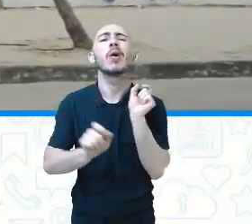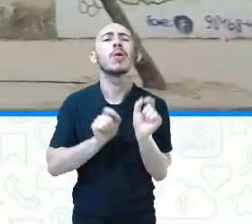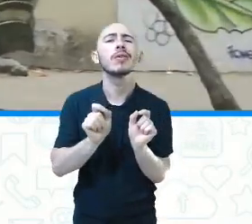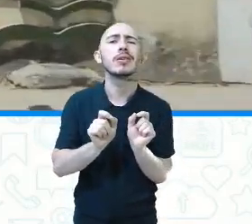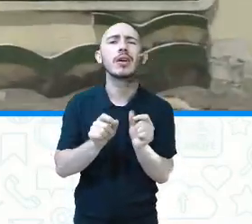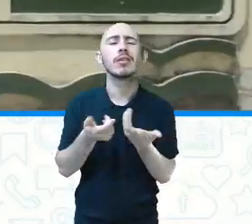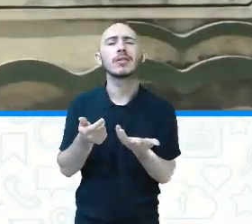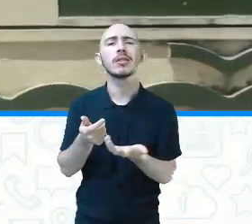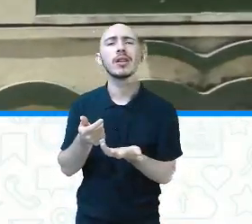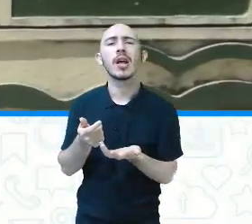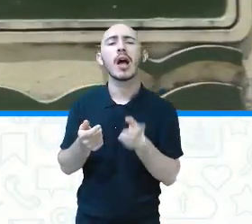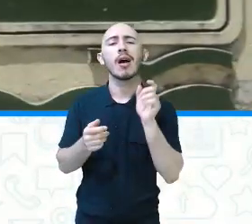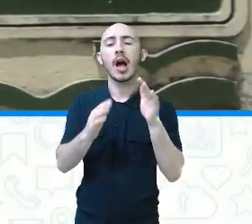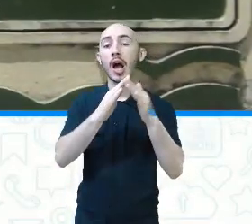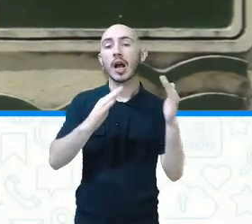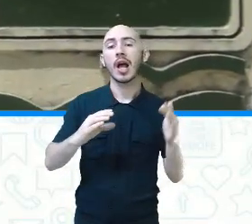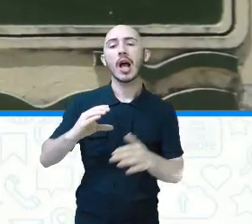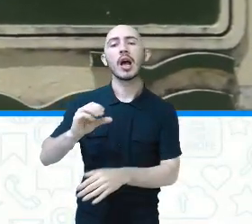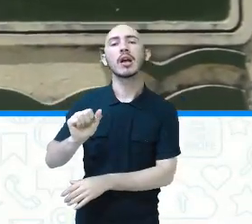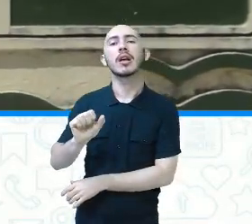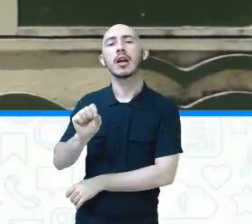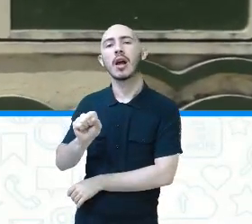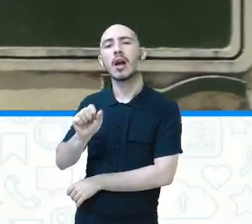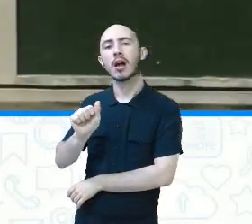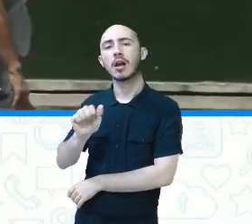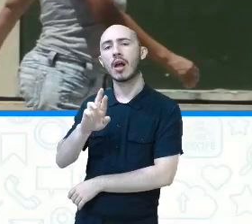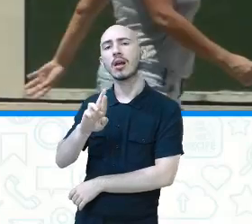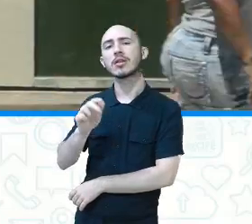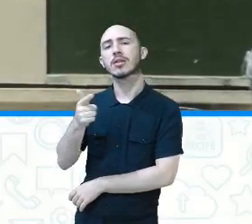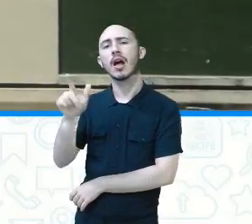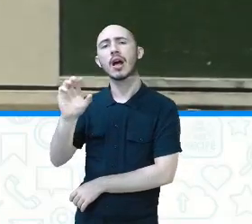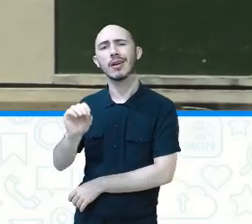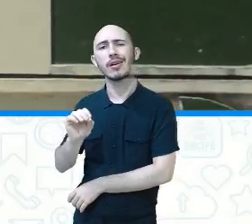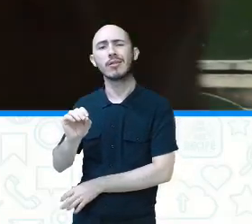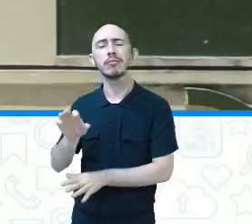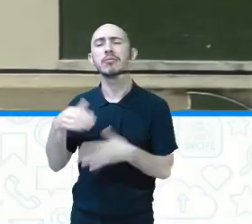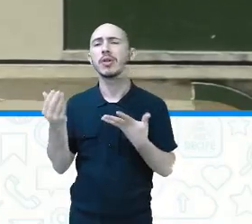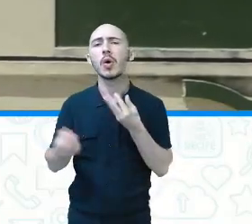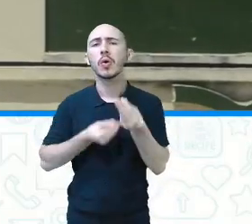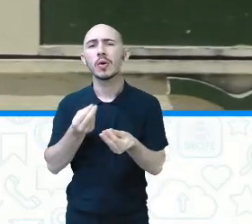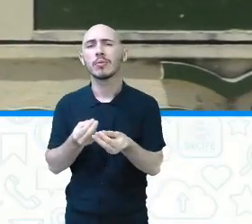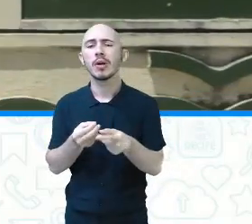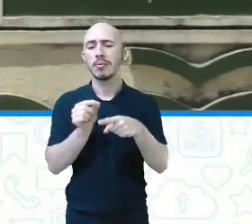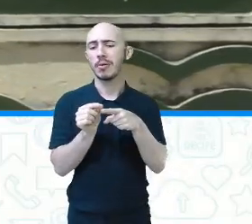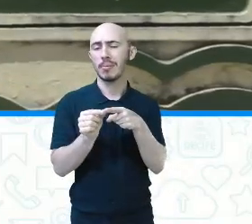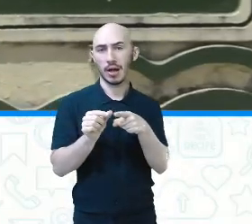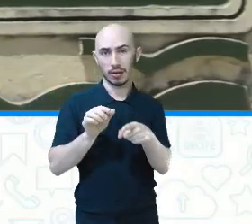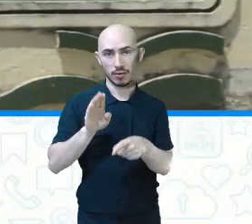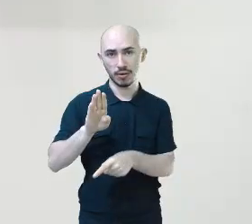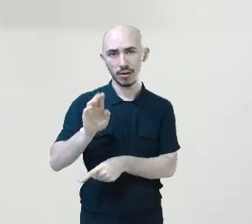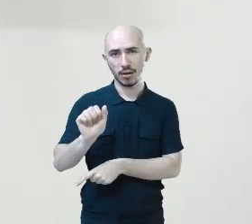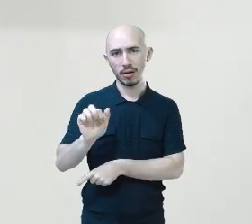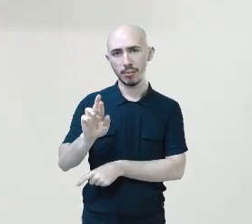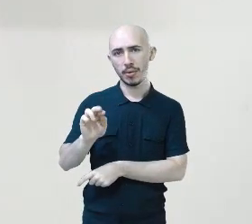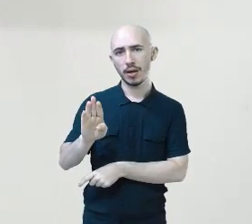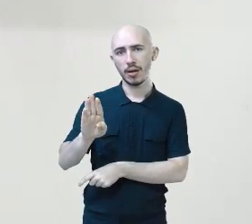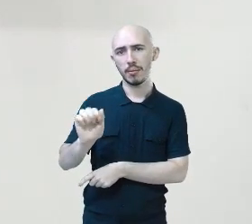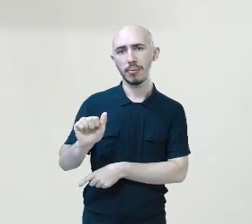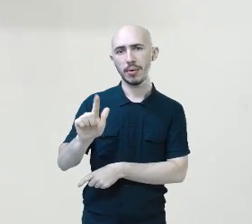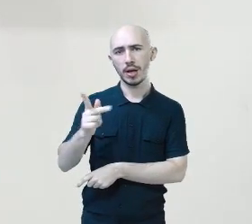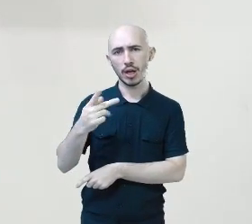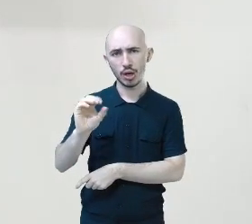que casarão do Barbalho? Barbalho é o quê? O bairro? Pois é, o espaço onde você